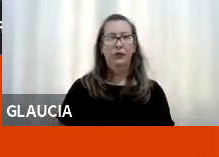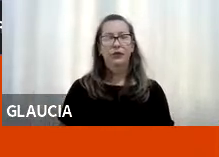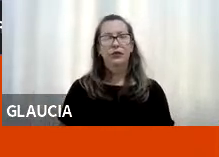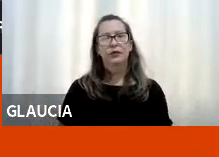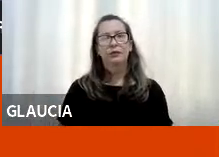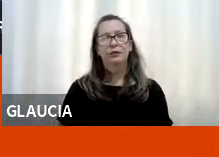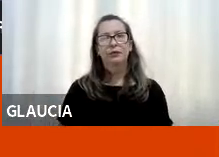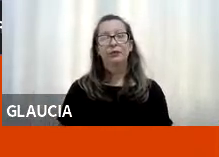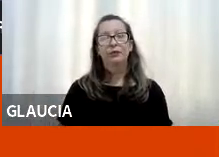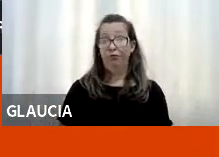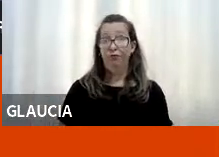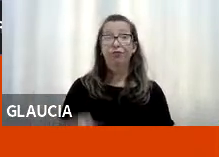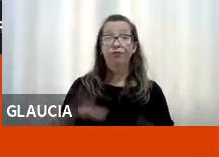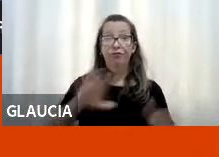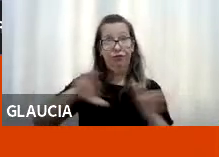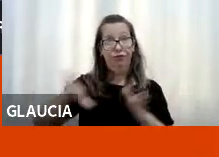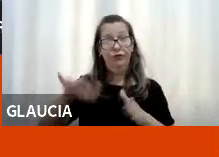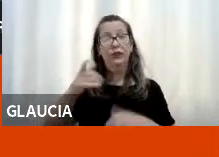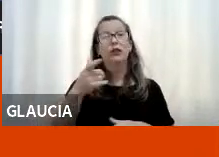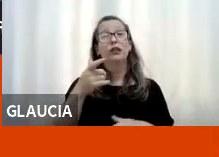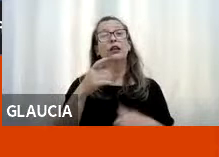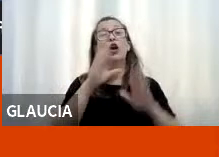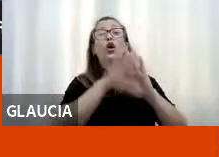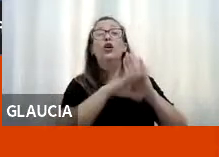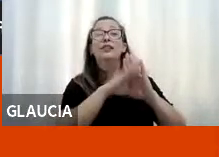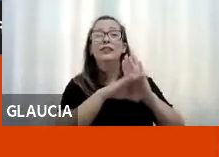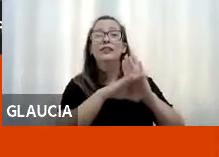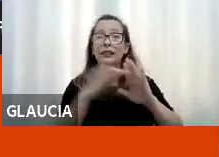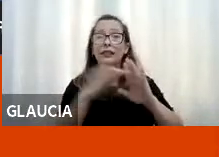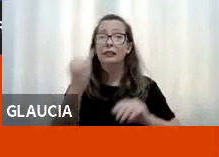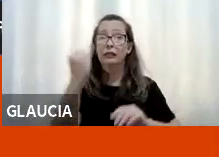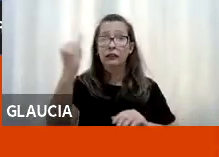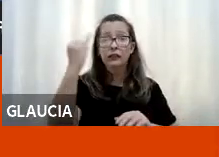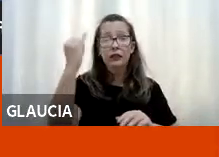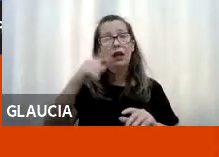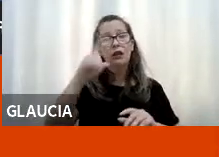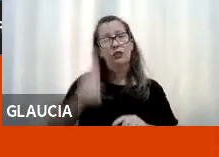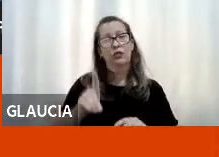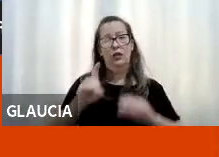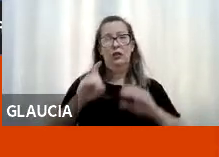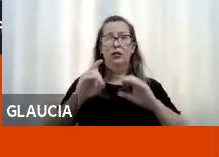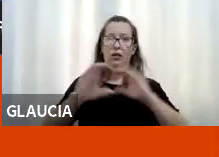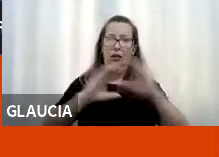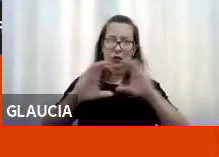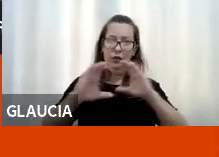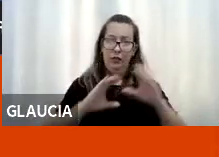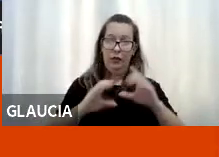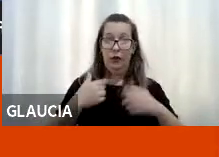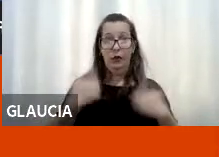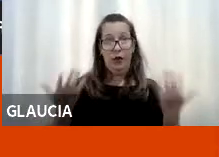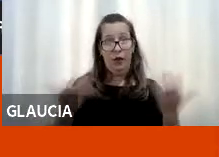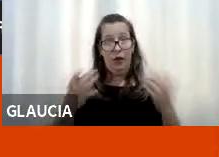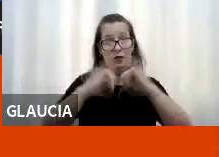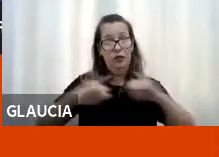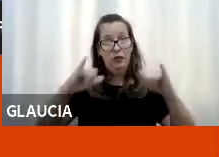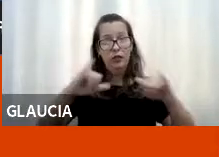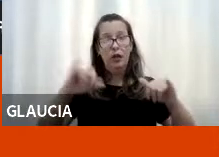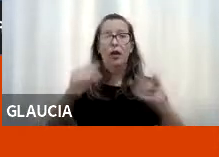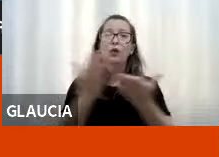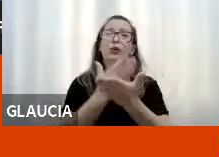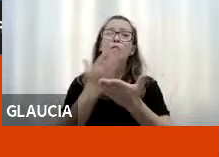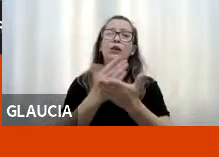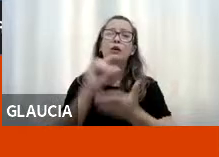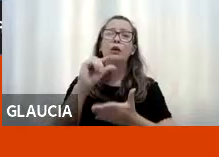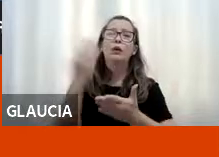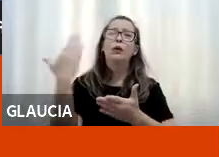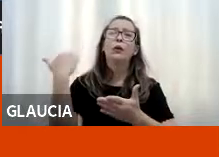Outro conceito-chave é o do direito à comunicação. Aqui eu vou fazer uma divulgação do livro recém-lançado